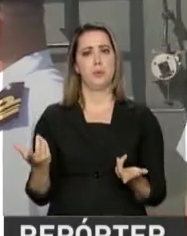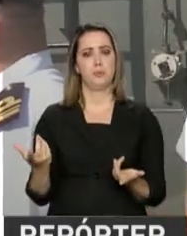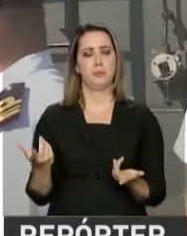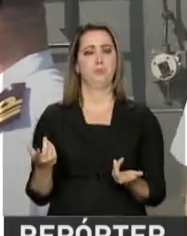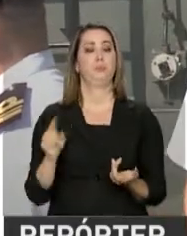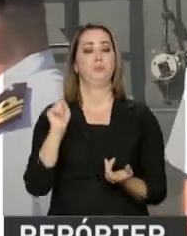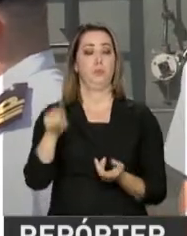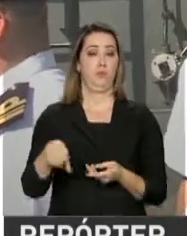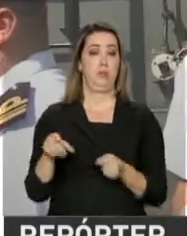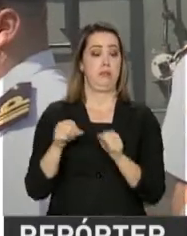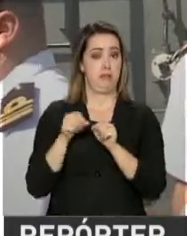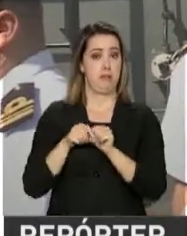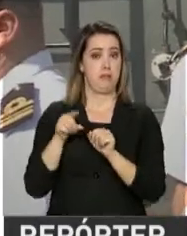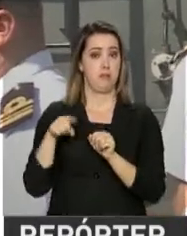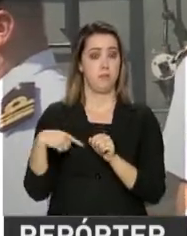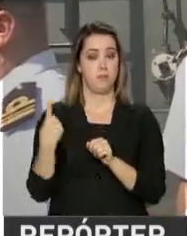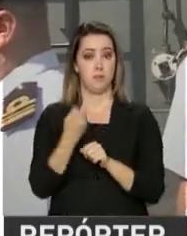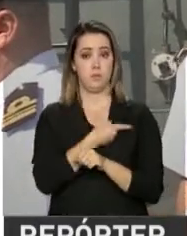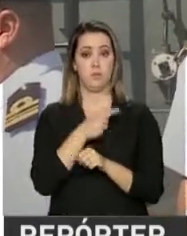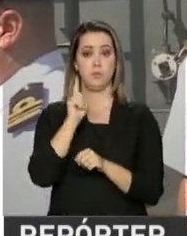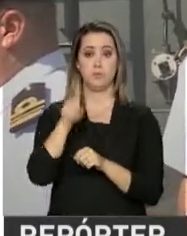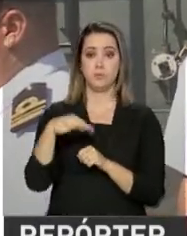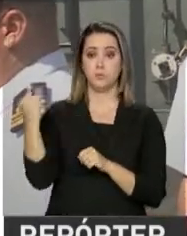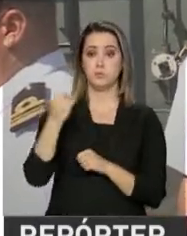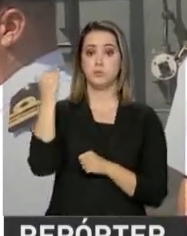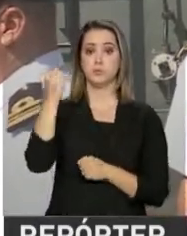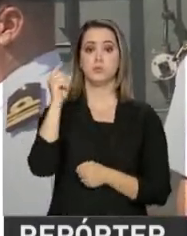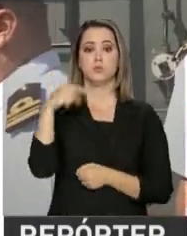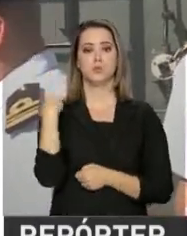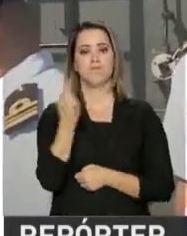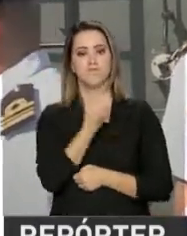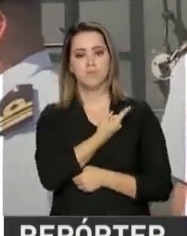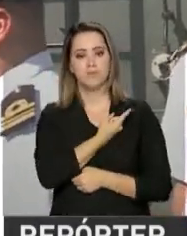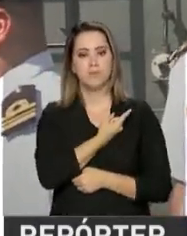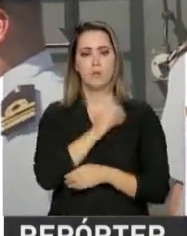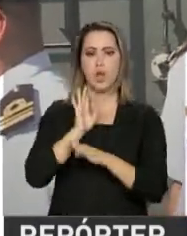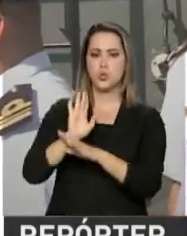que fazem parte de algo que é fundamental para todos nós, solidariedade.